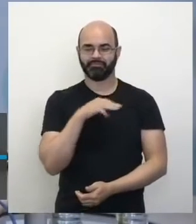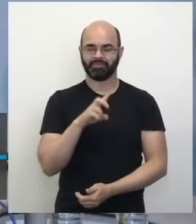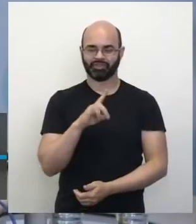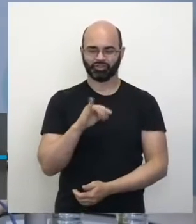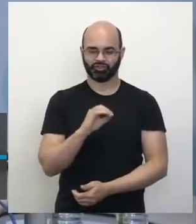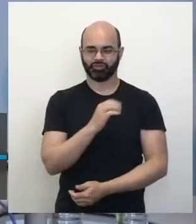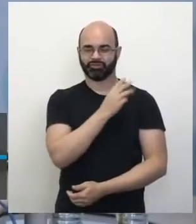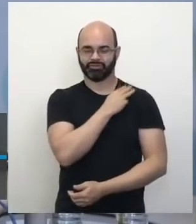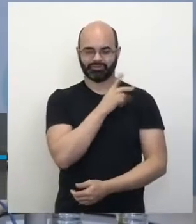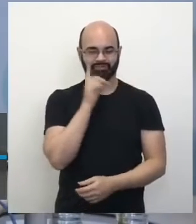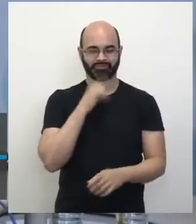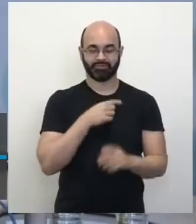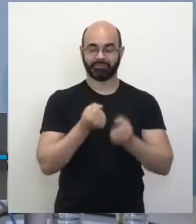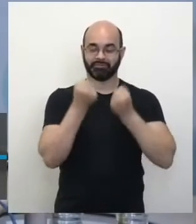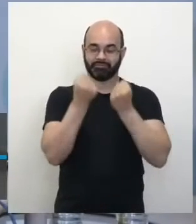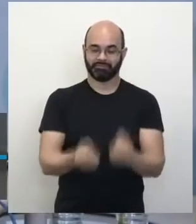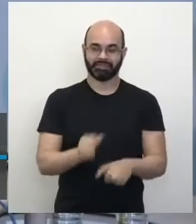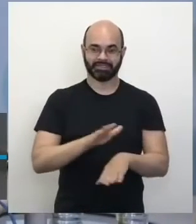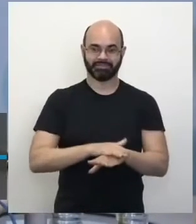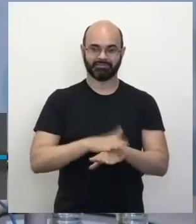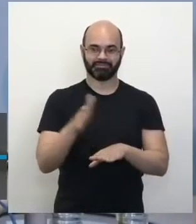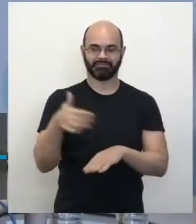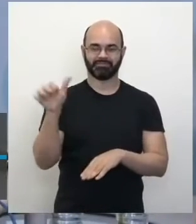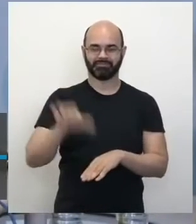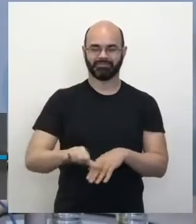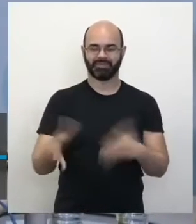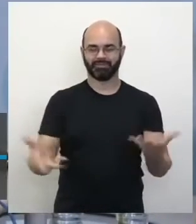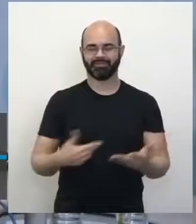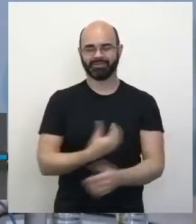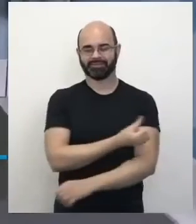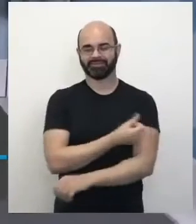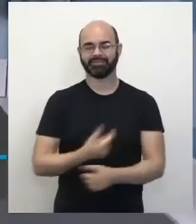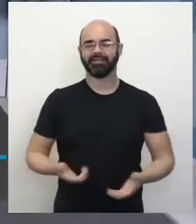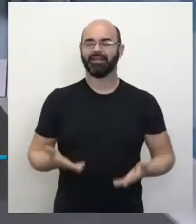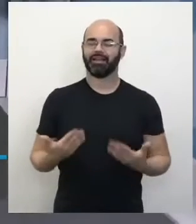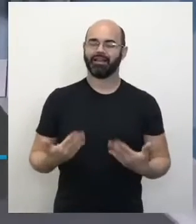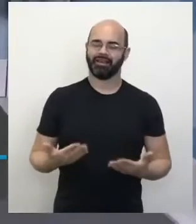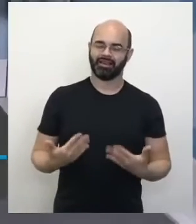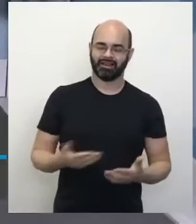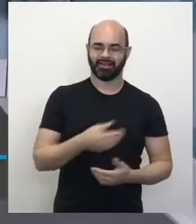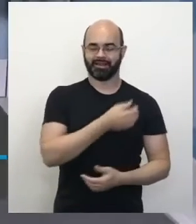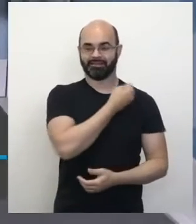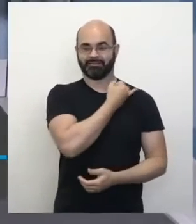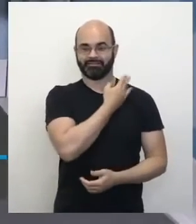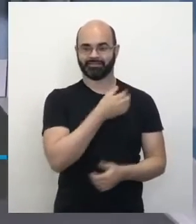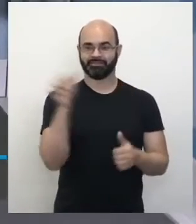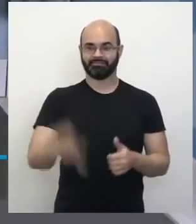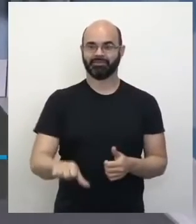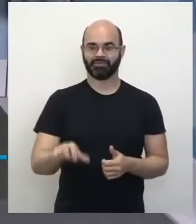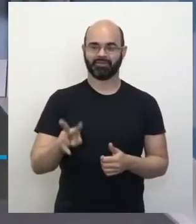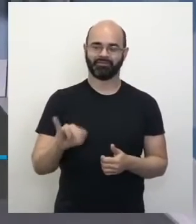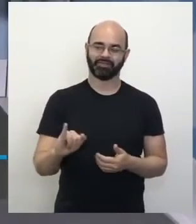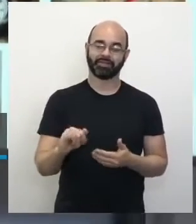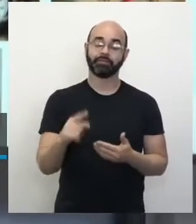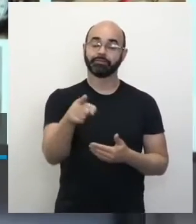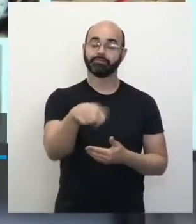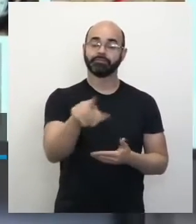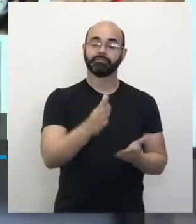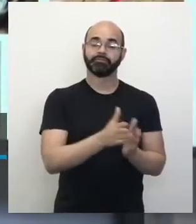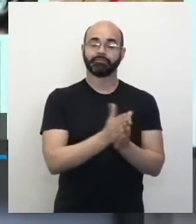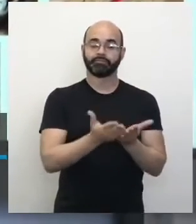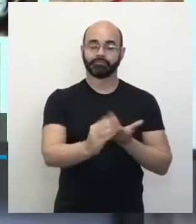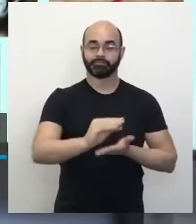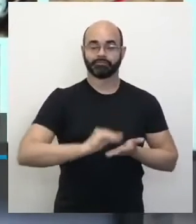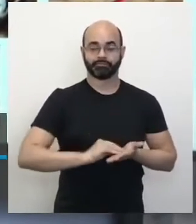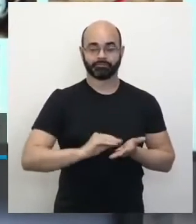aí muito mais complexas do que nós falamos aqui, né? Legal. E uma coisa que é legal você anotar no seu caderno aí, né? Não é regra